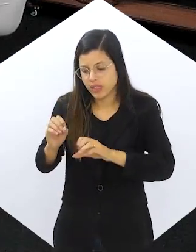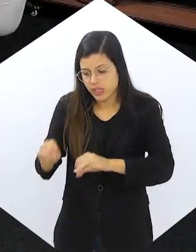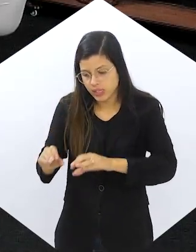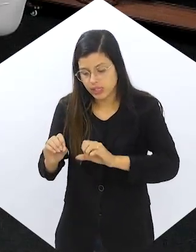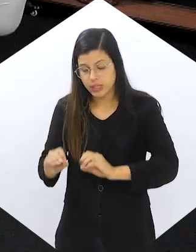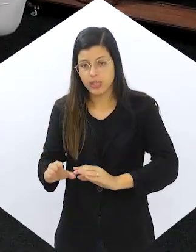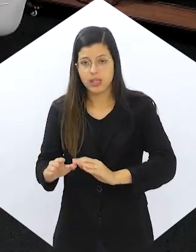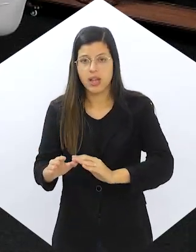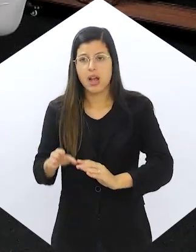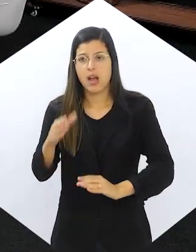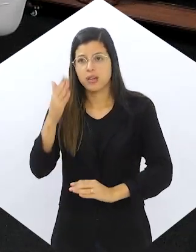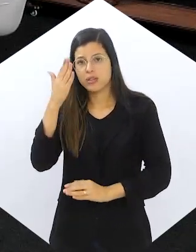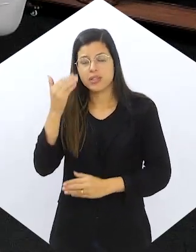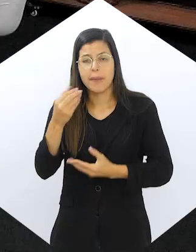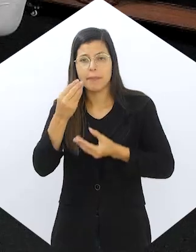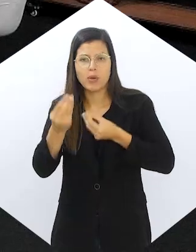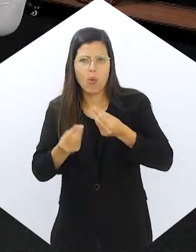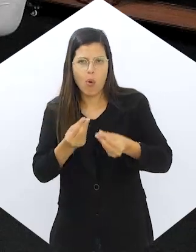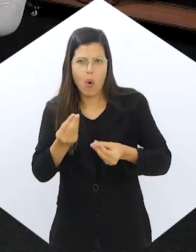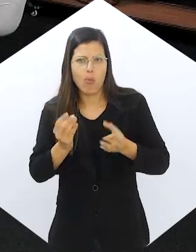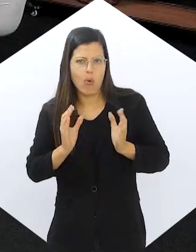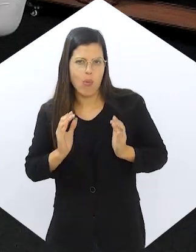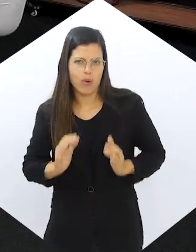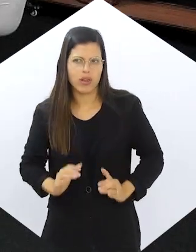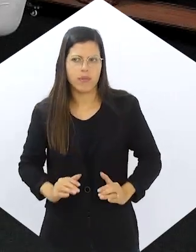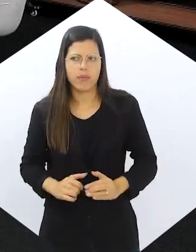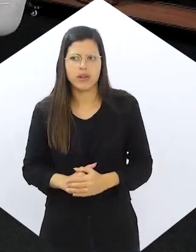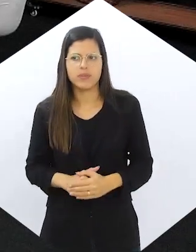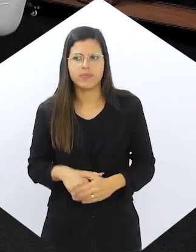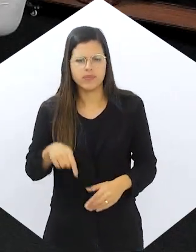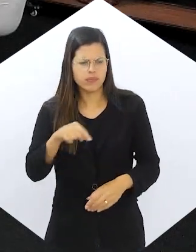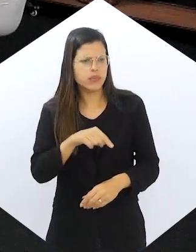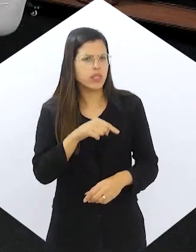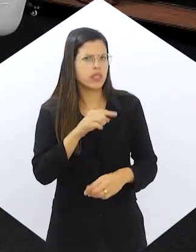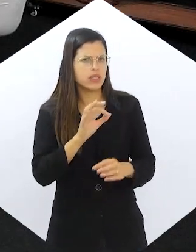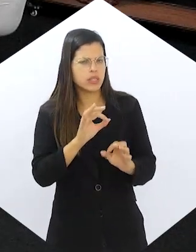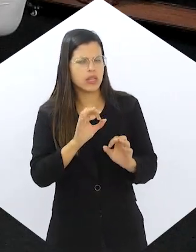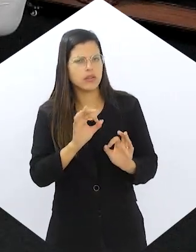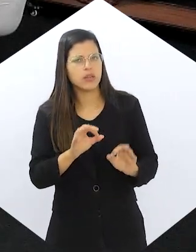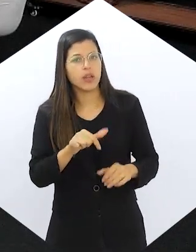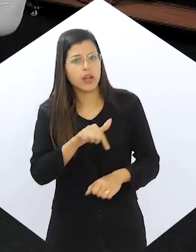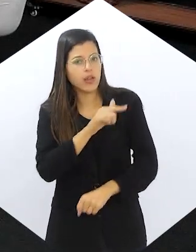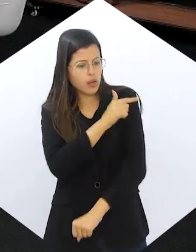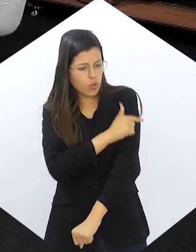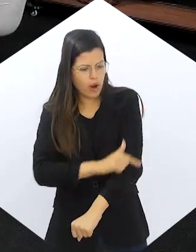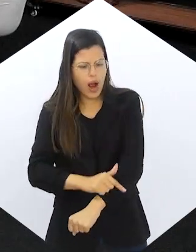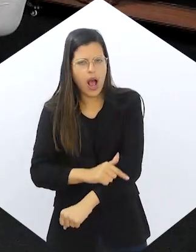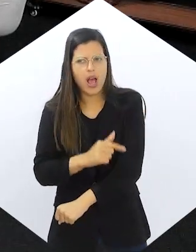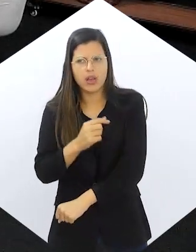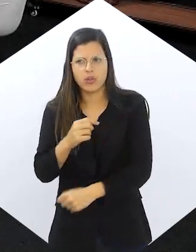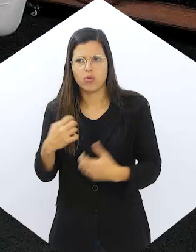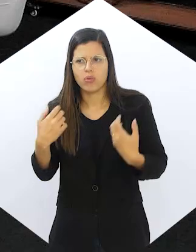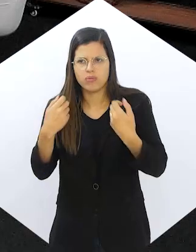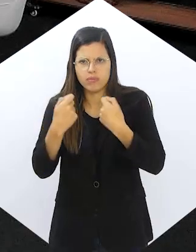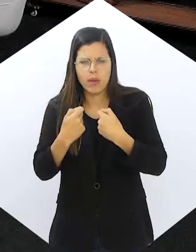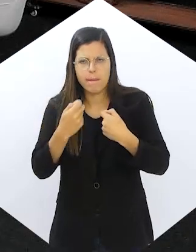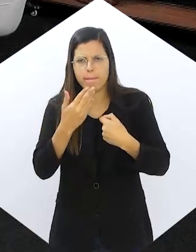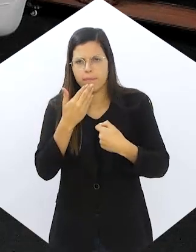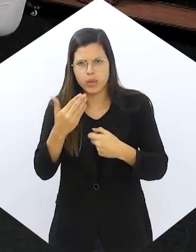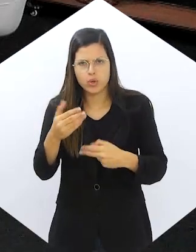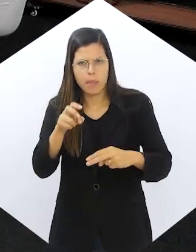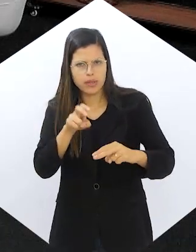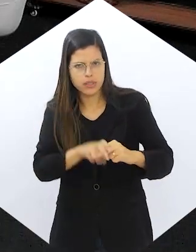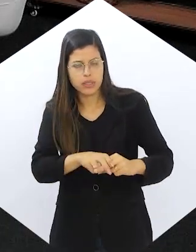sabe exatamente como se portar, né? Sim, e ele é bem educado, né? Você colocou o colete, deu as ordens para ele, pediu